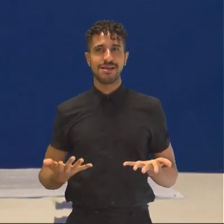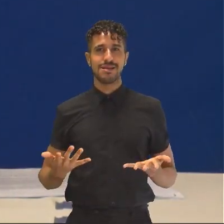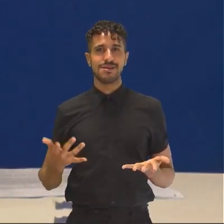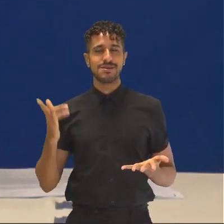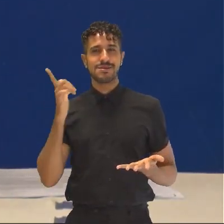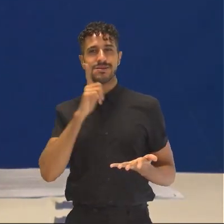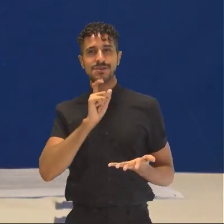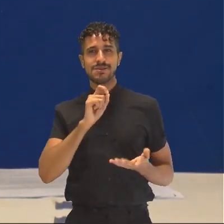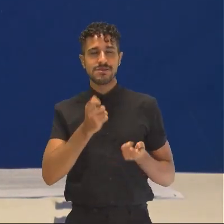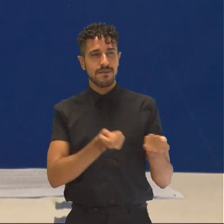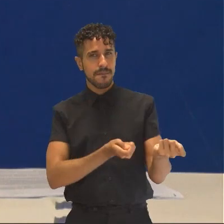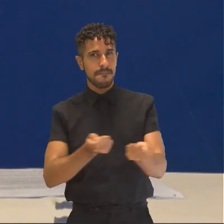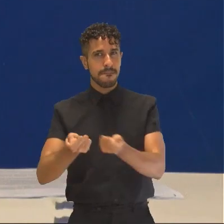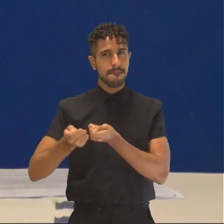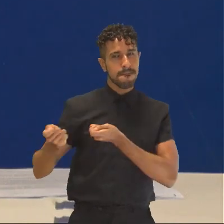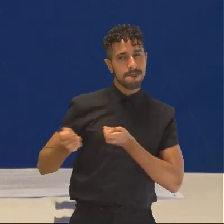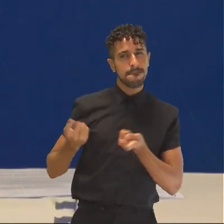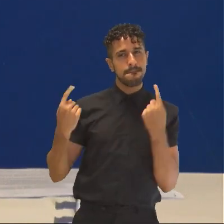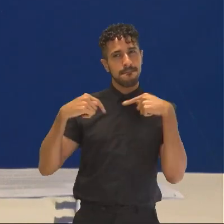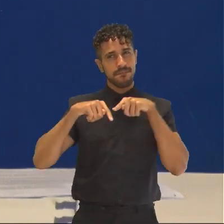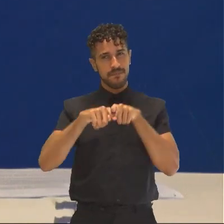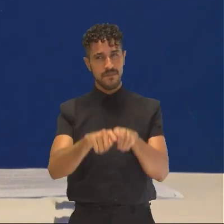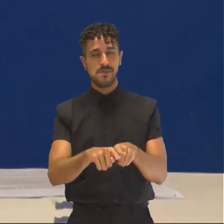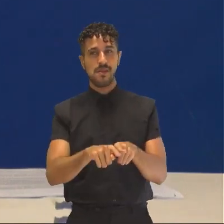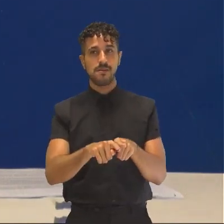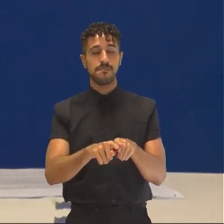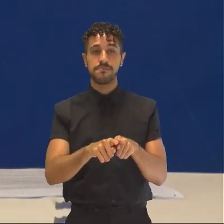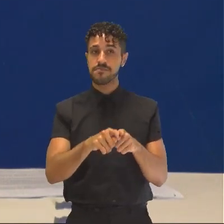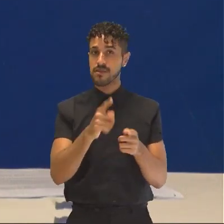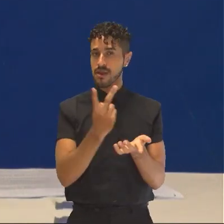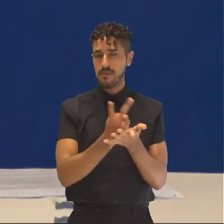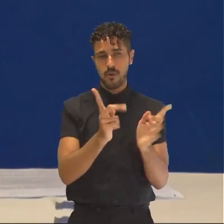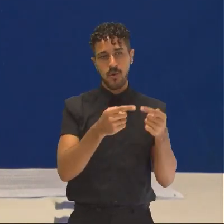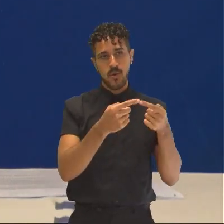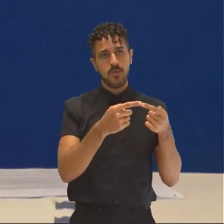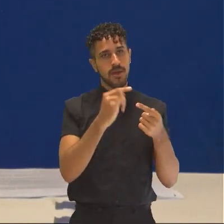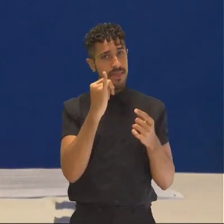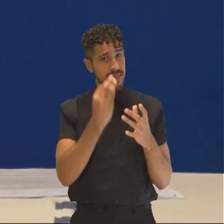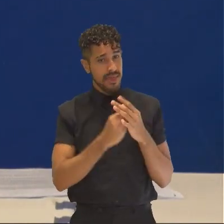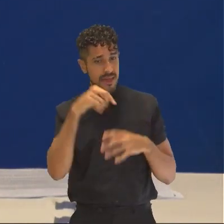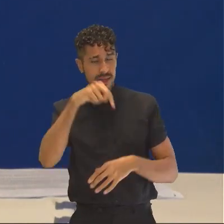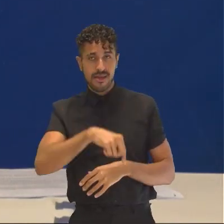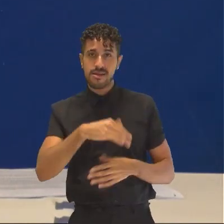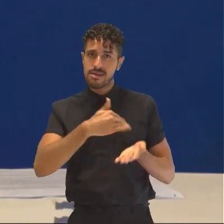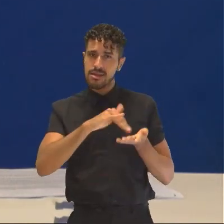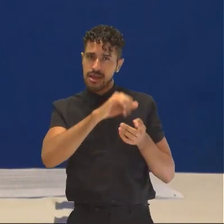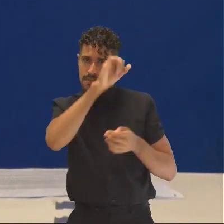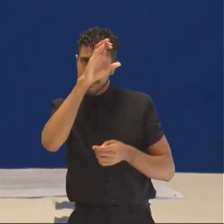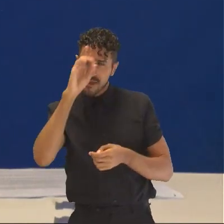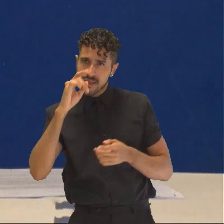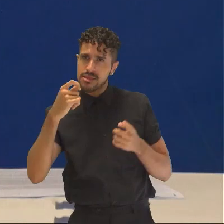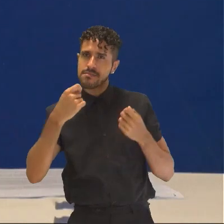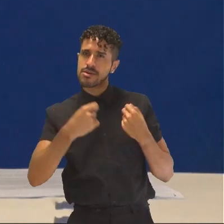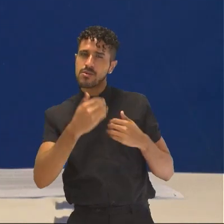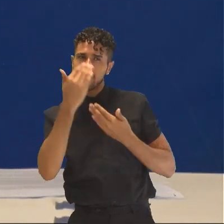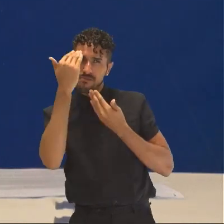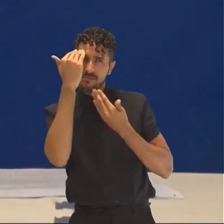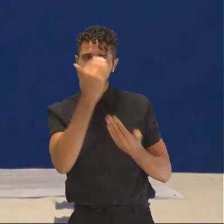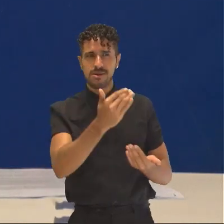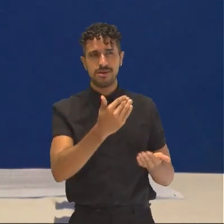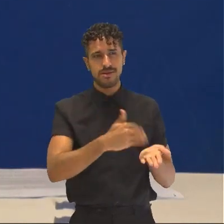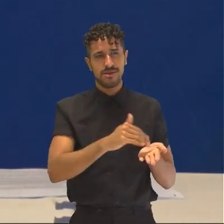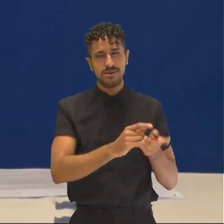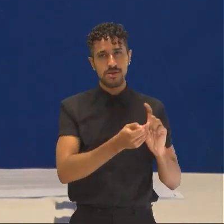nas conduções dessas parcerias. E o mesmo vale internamente. A Secretaria de Alfabetização deve muito à